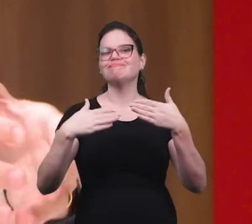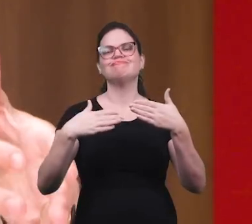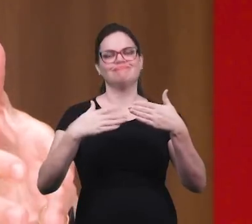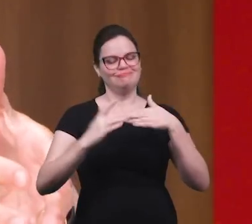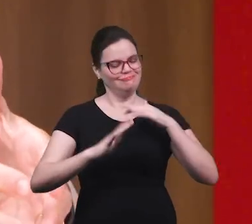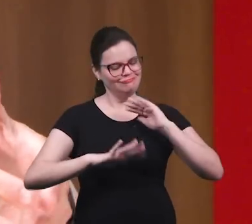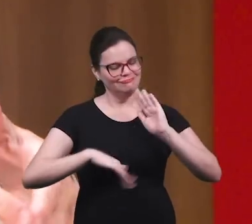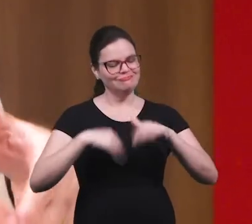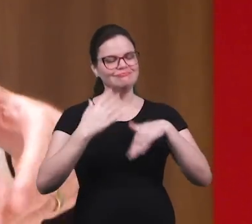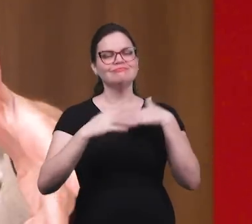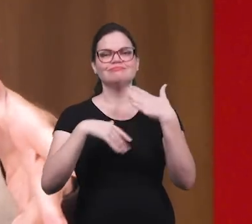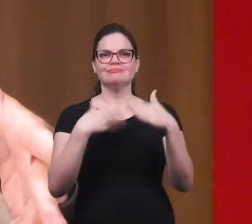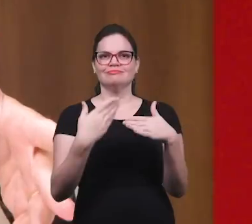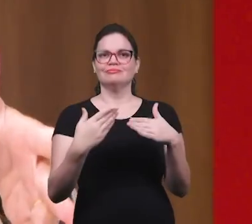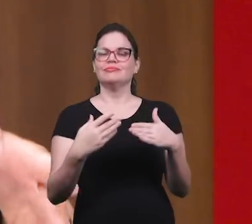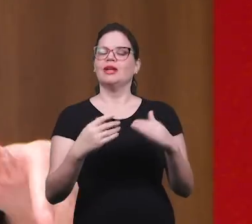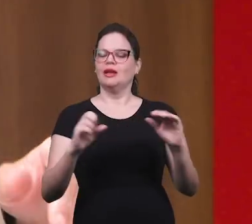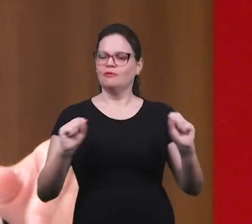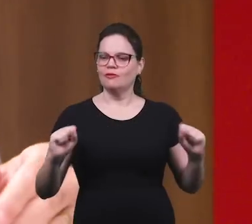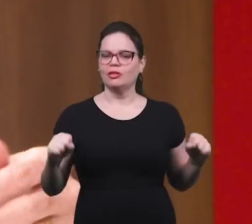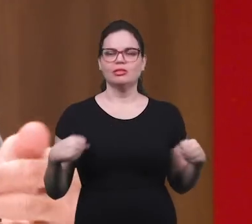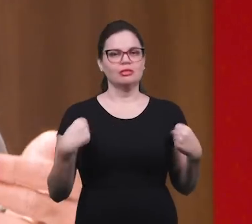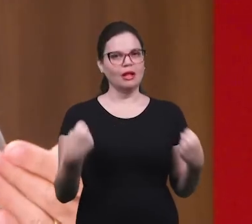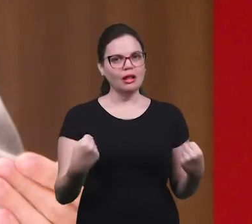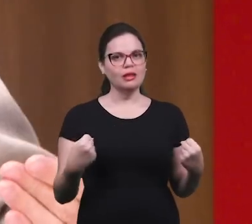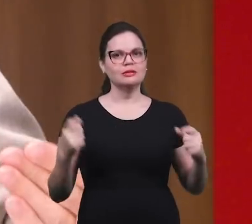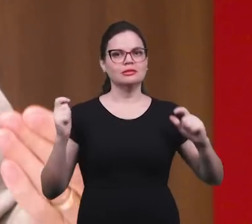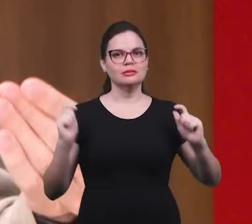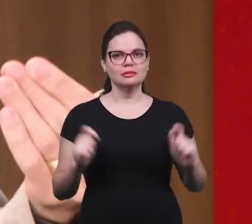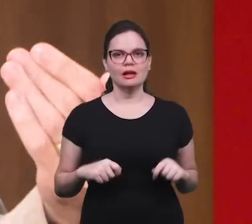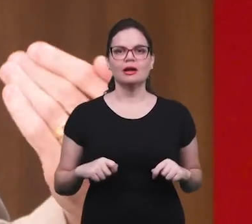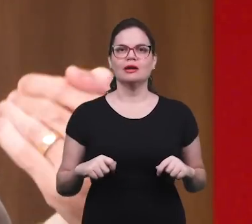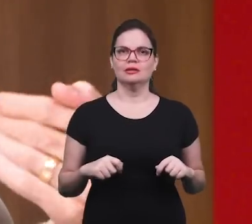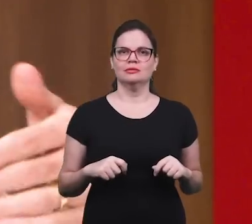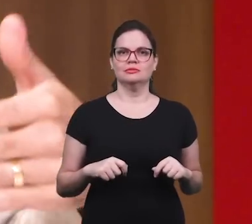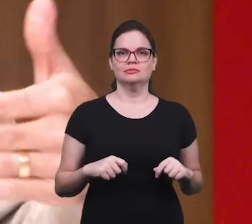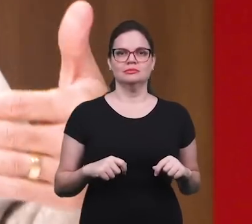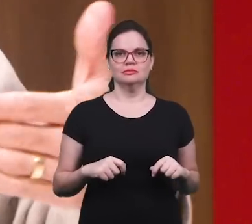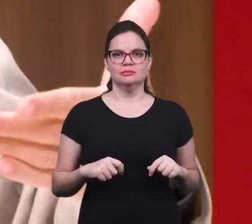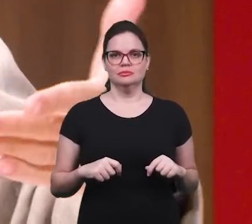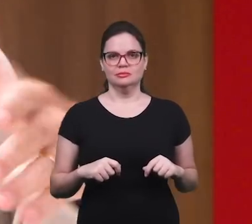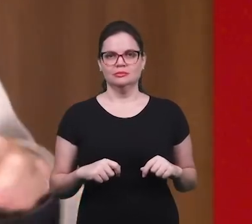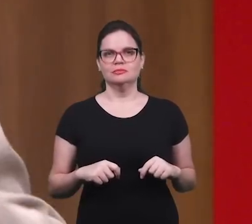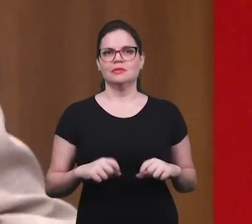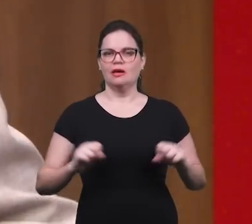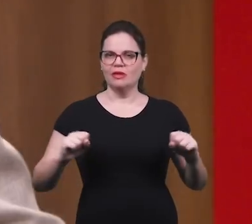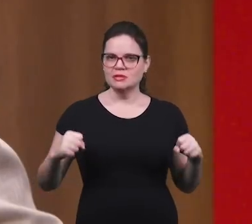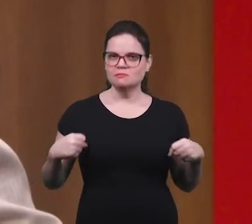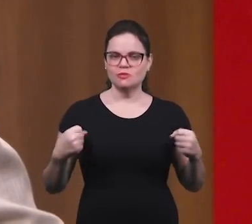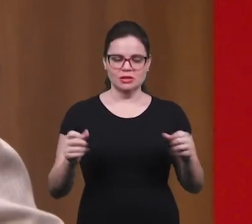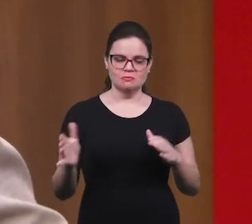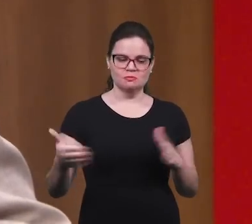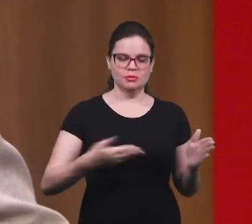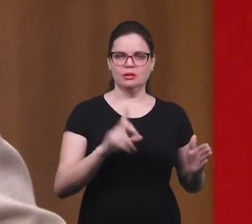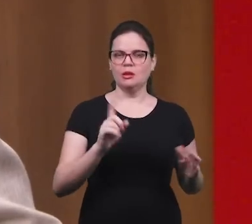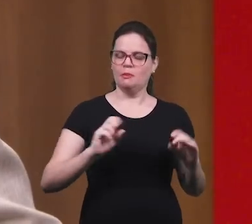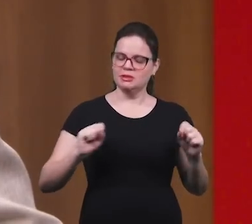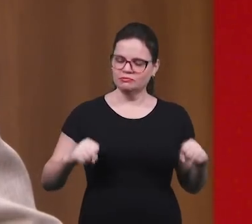para que o casamento se fortaleça. Não venha a se perder, mas se fortalecer cada vez